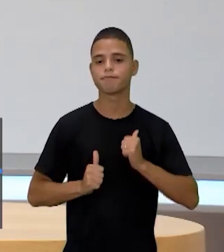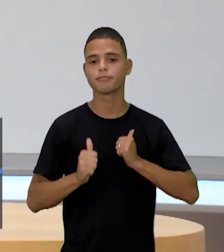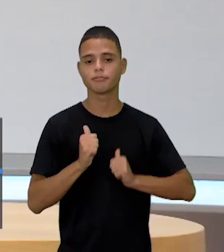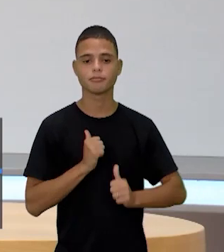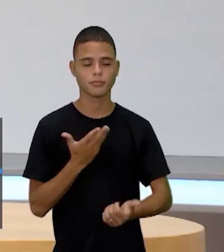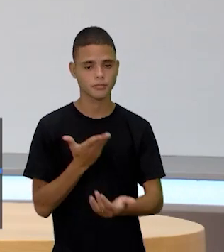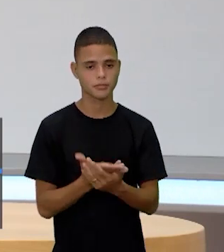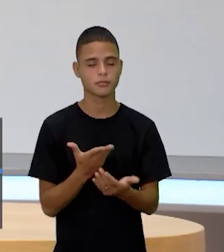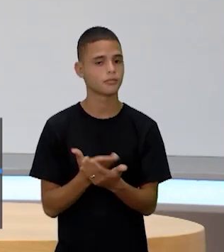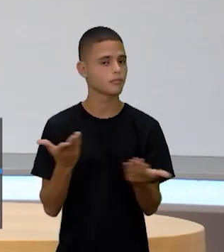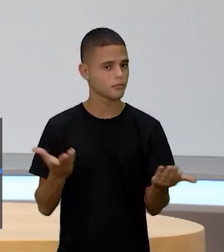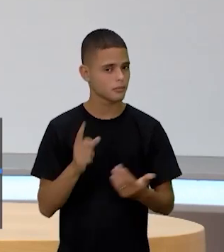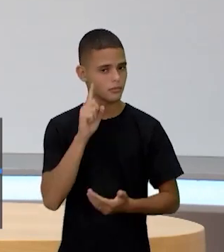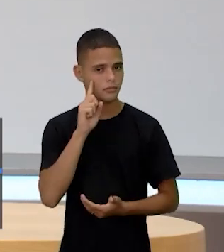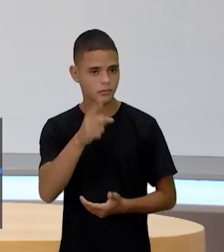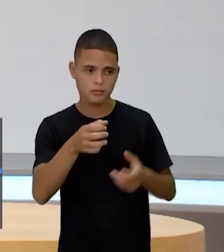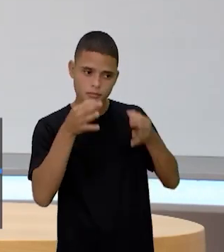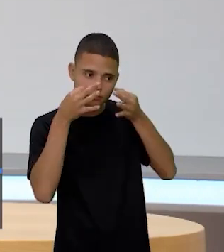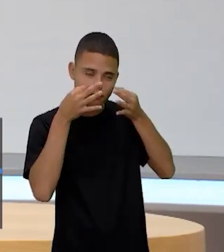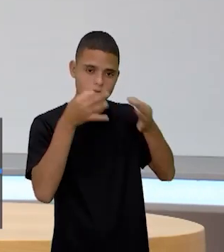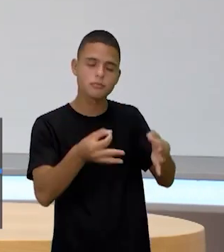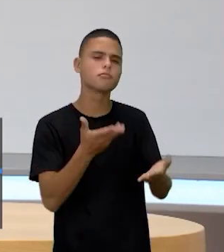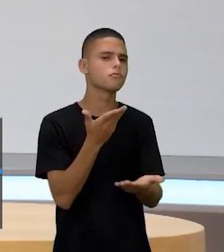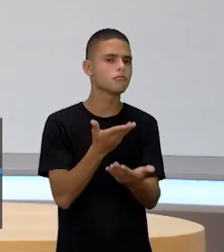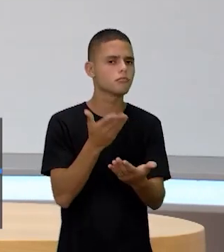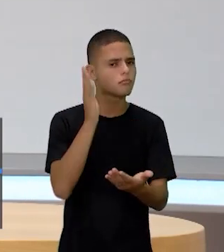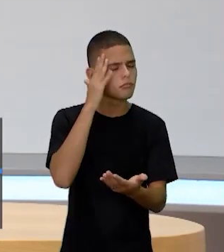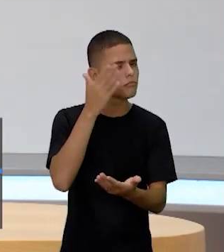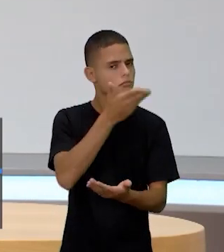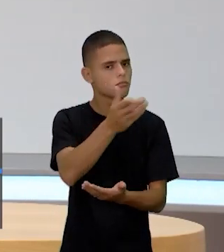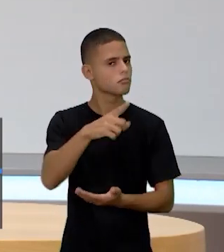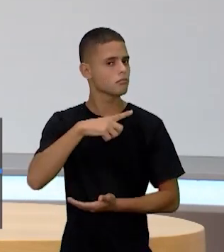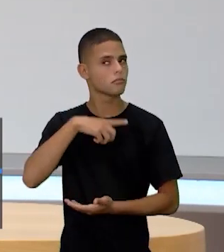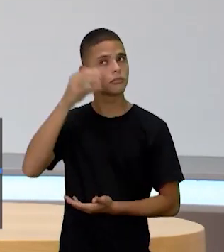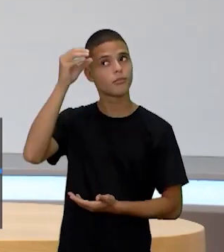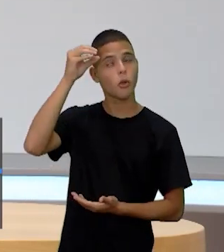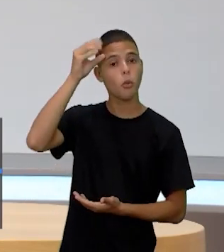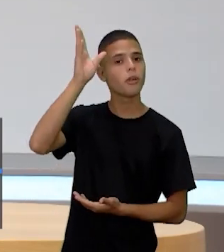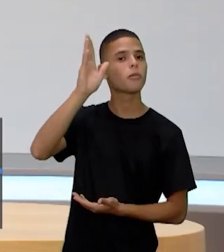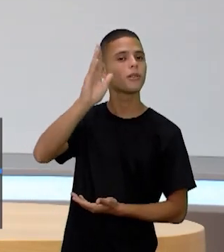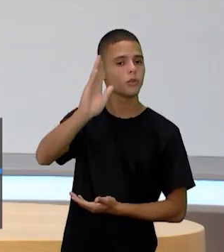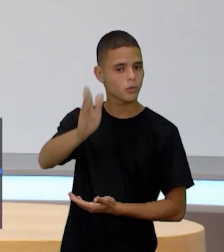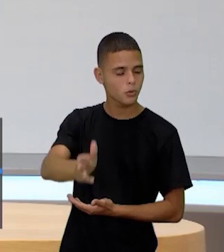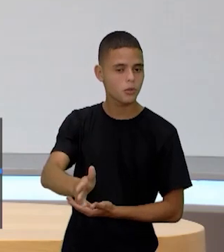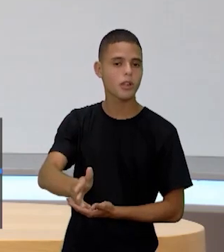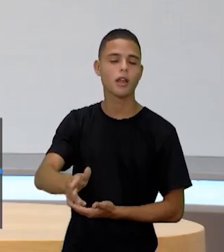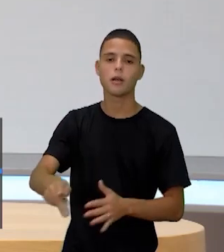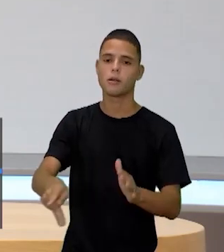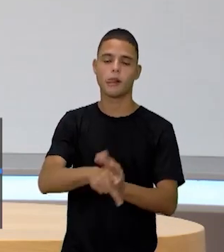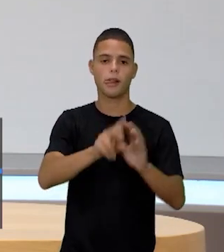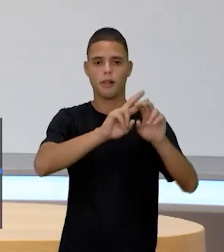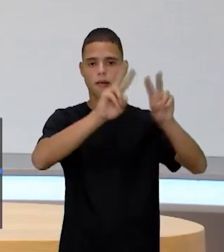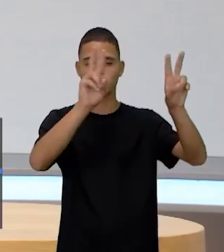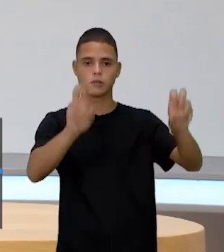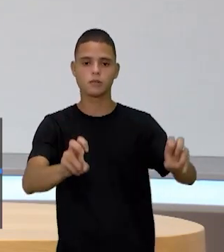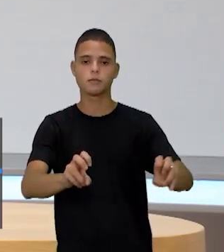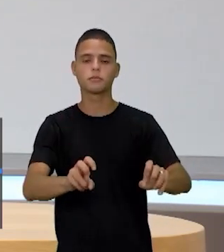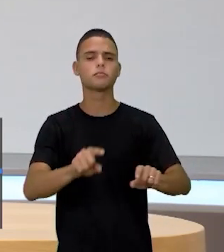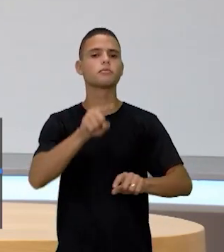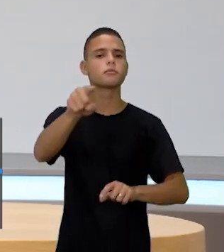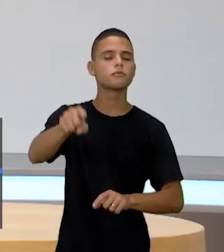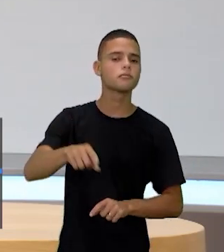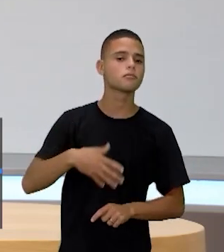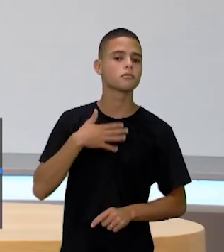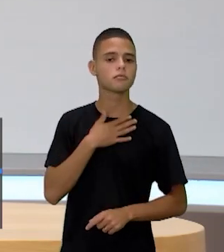ver se estão prestando atenção e para saber se vocês têm algum conhecimento prévio sobre o assunto, né, para saber o que